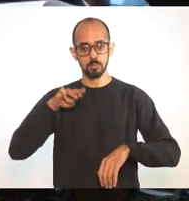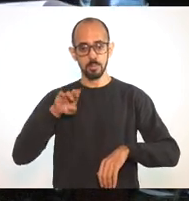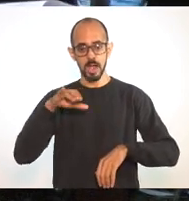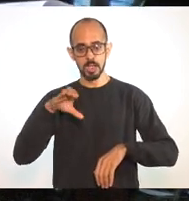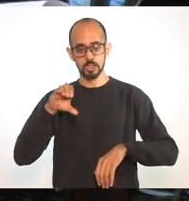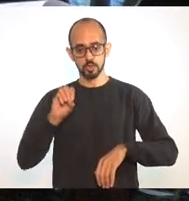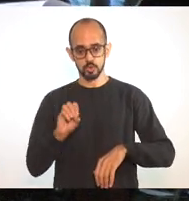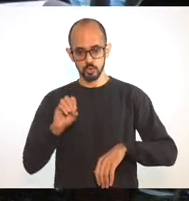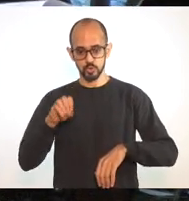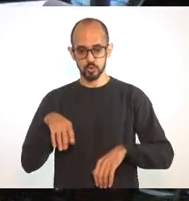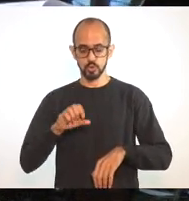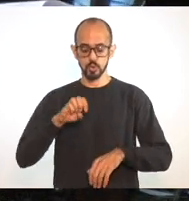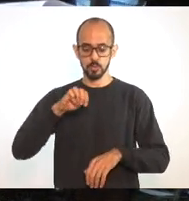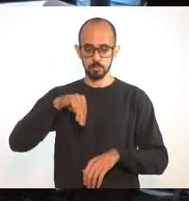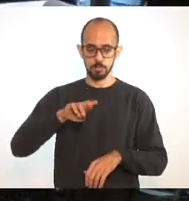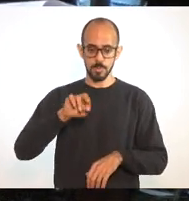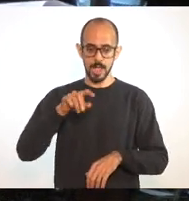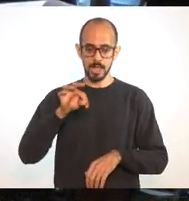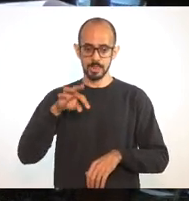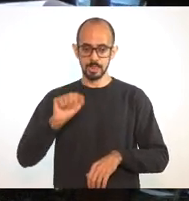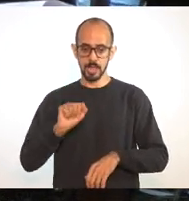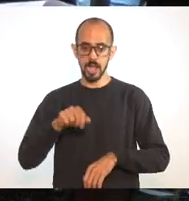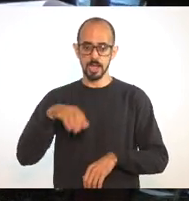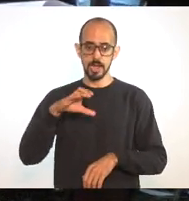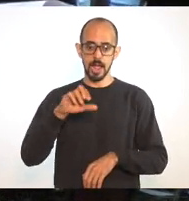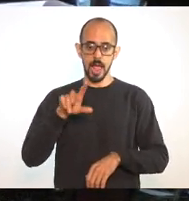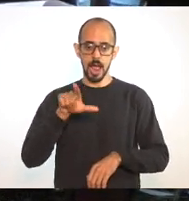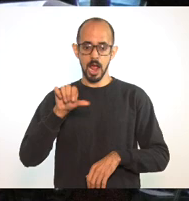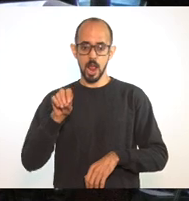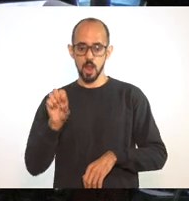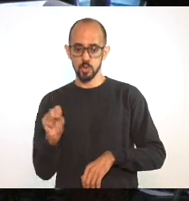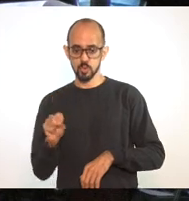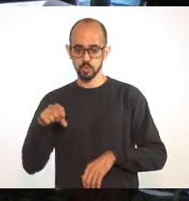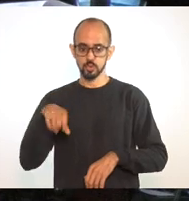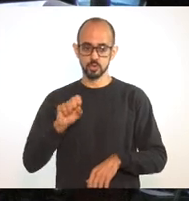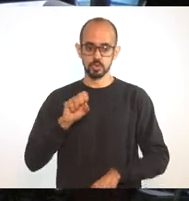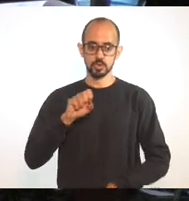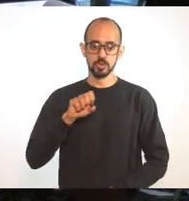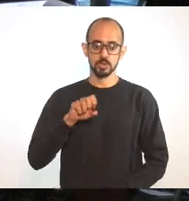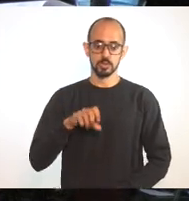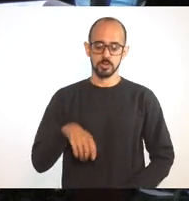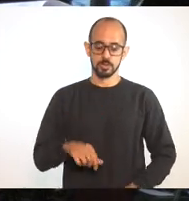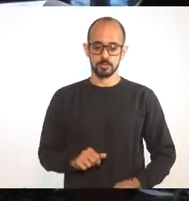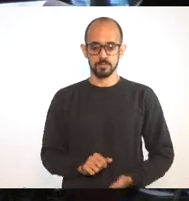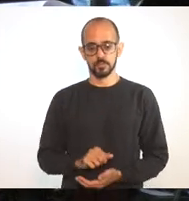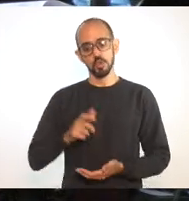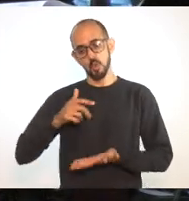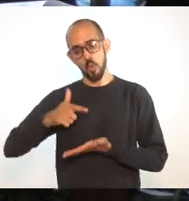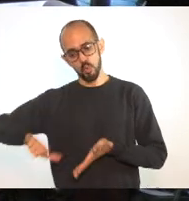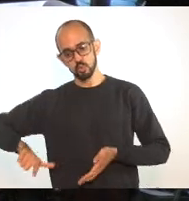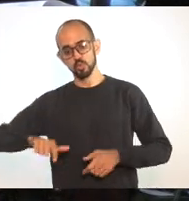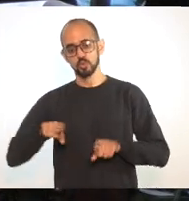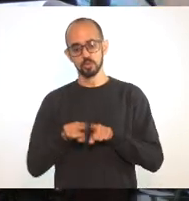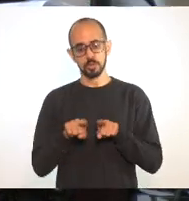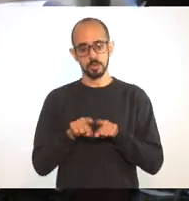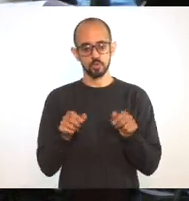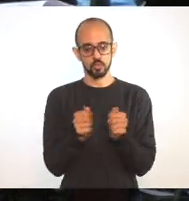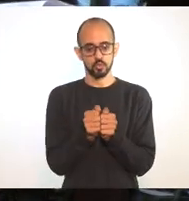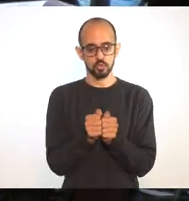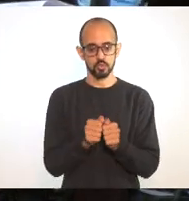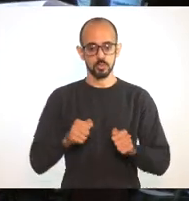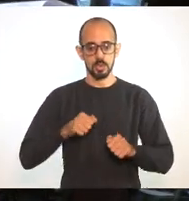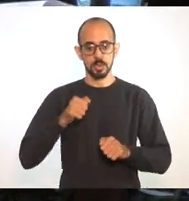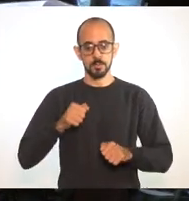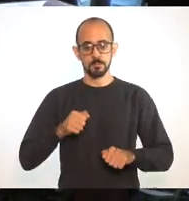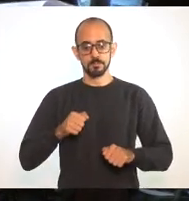Salema, Marta Rocha, Carlos Mink, Flávio Serafini e Rodrigo Amorim. Pendendo de pareceres das comissões de